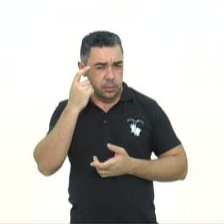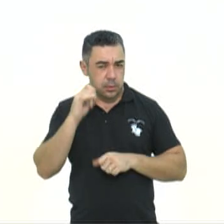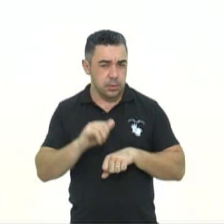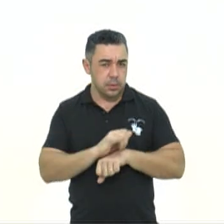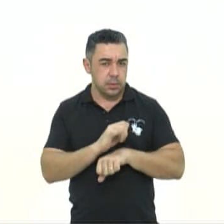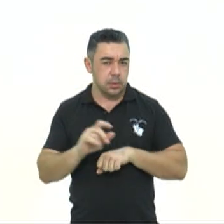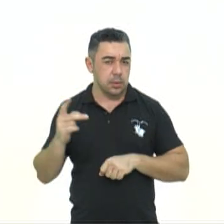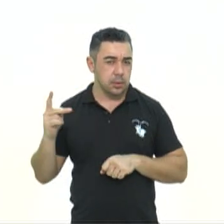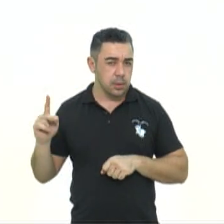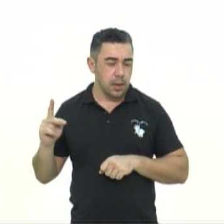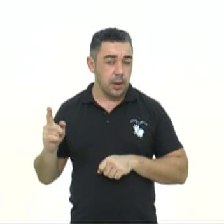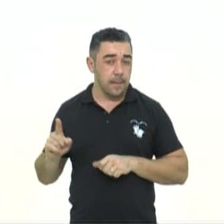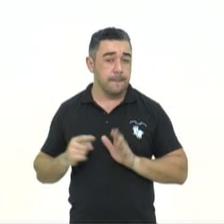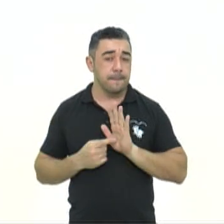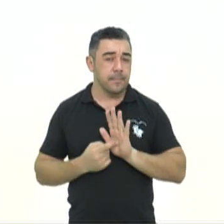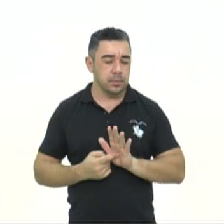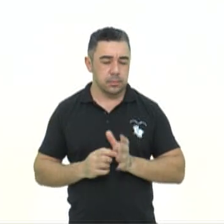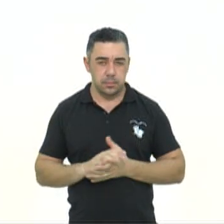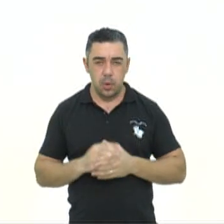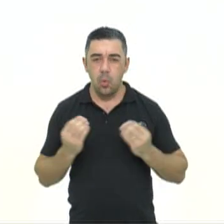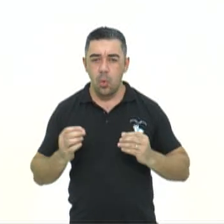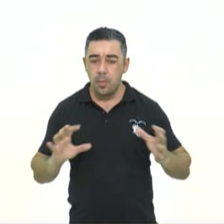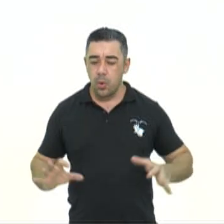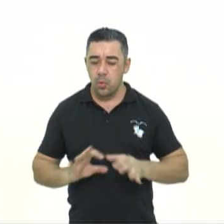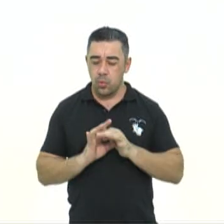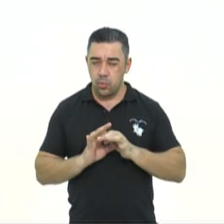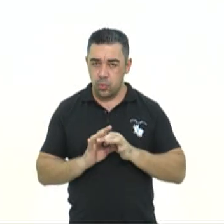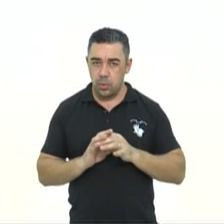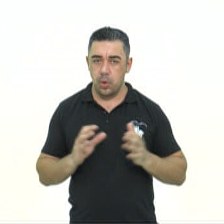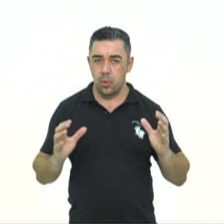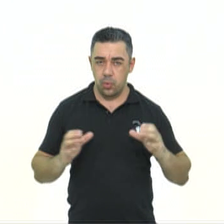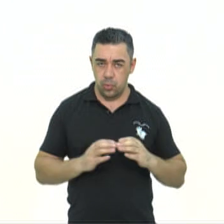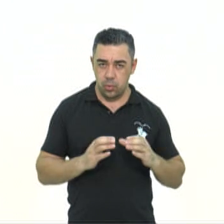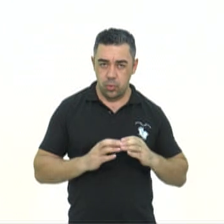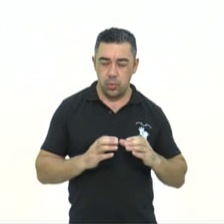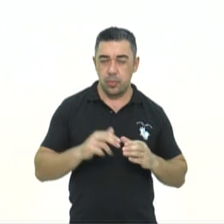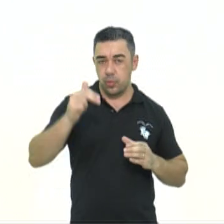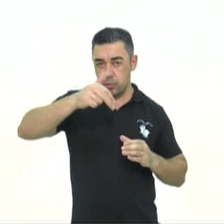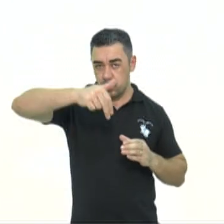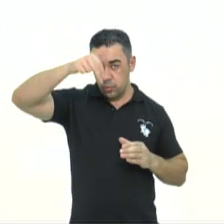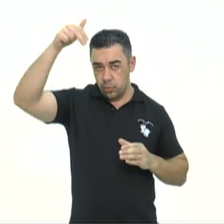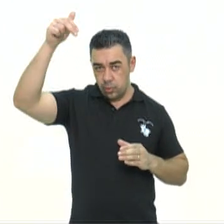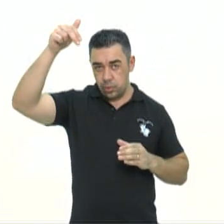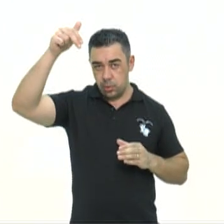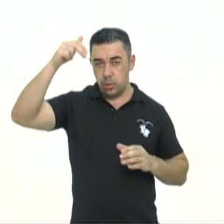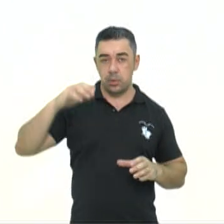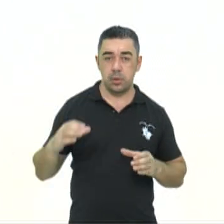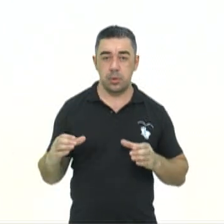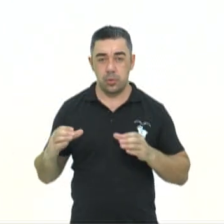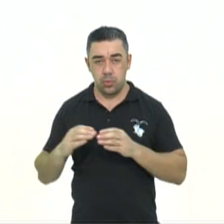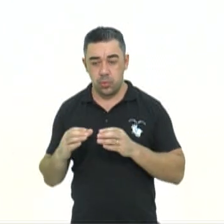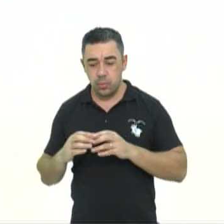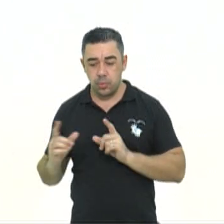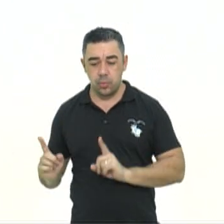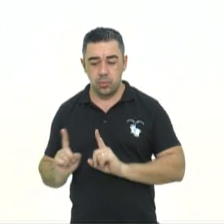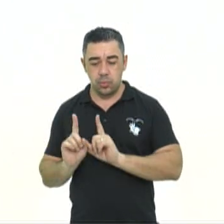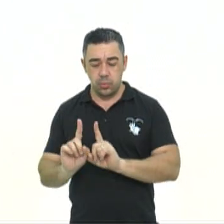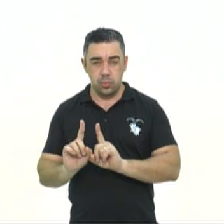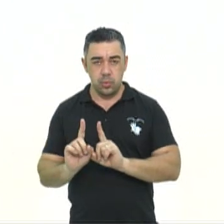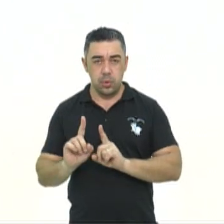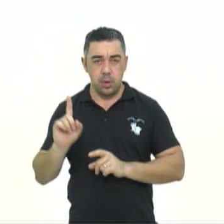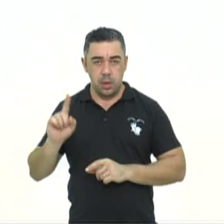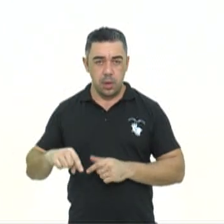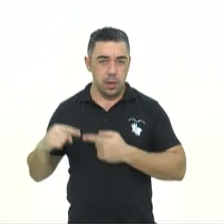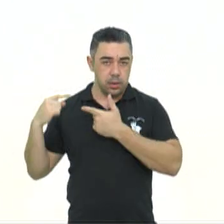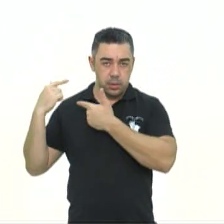essa pergunta aqui pra gente. Como seria juntar uma dupla nordestina de embolada, por exemplo, e uma dupla de música